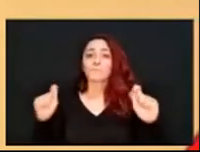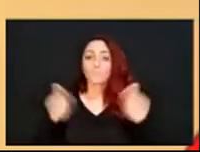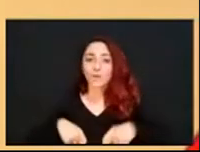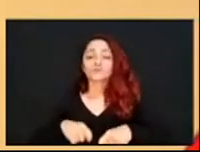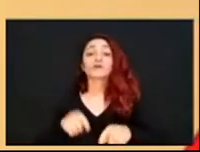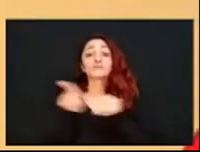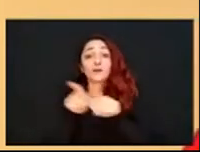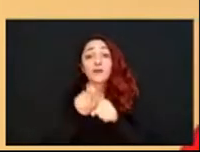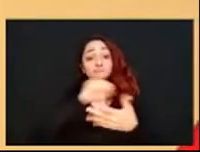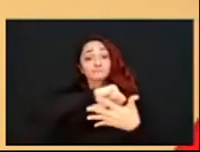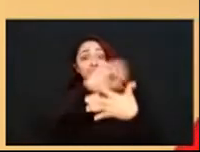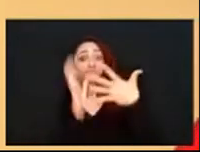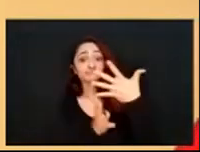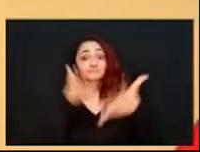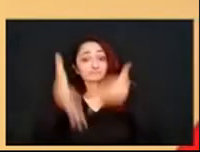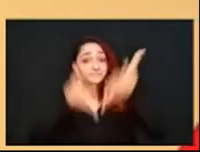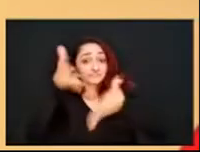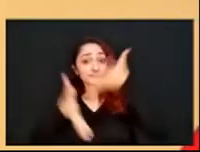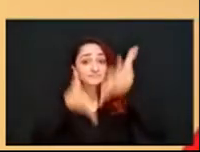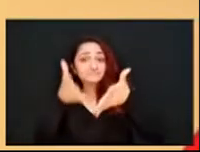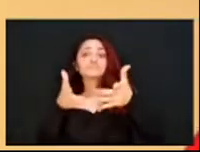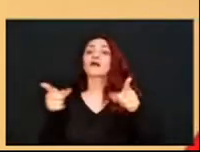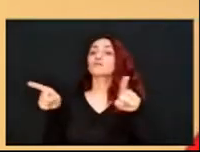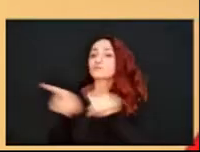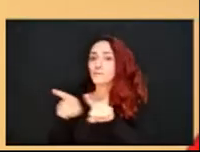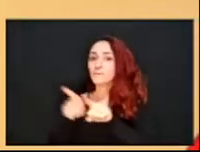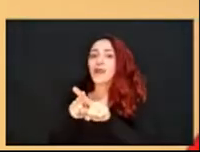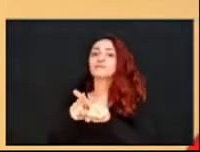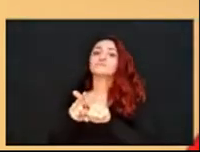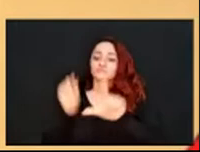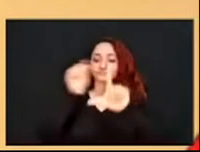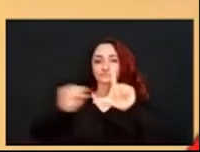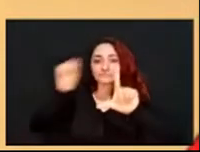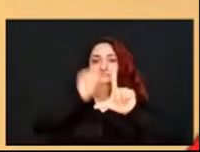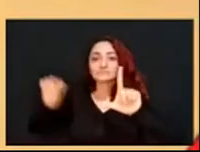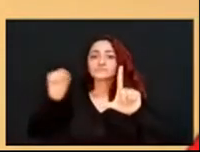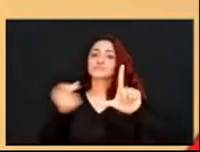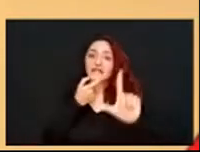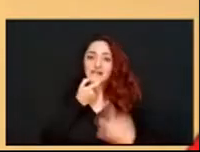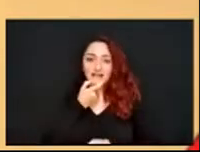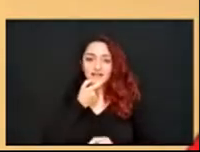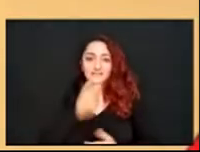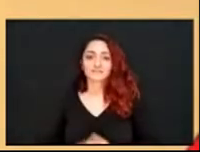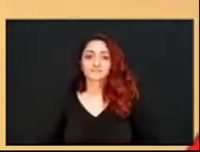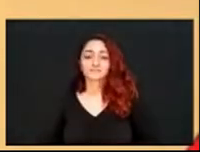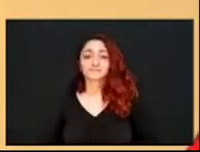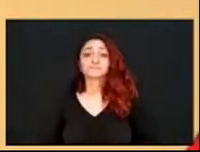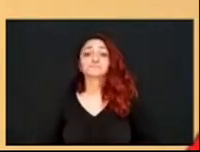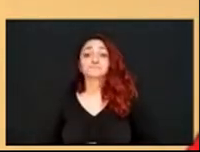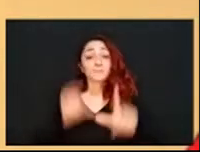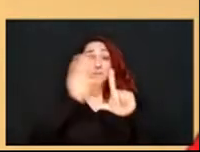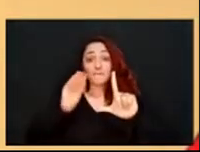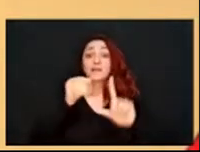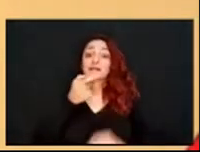simultânea para língua brasileira de sinais e também para o idioma do inglês Nossa vem que ele vai ser